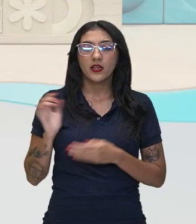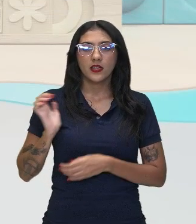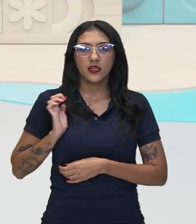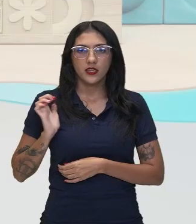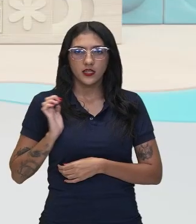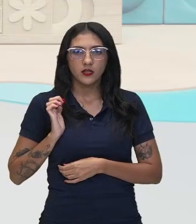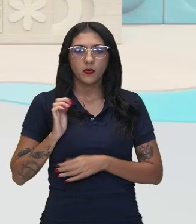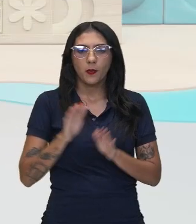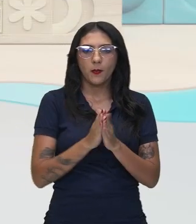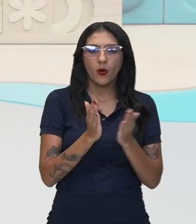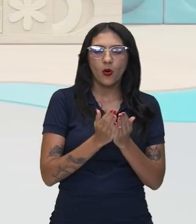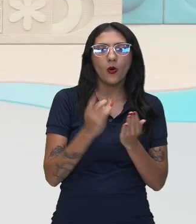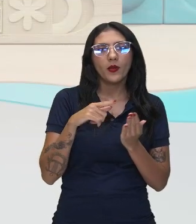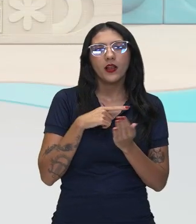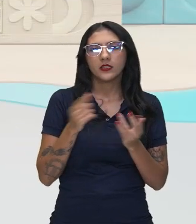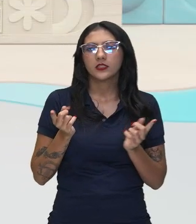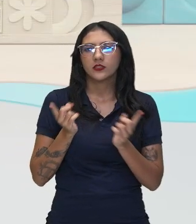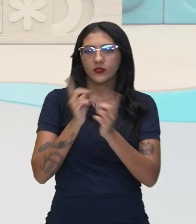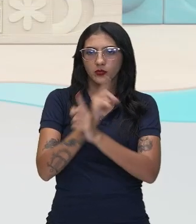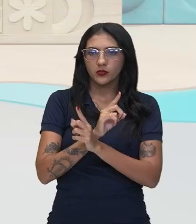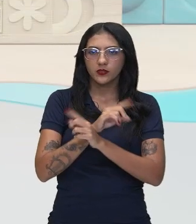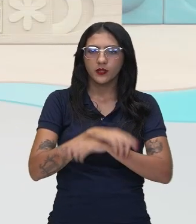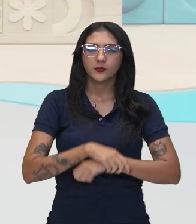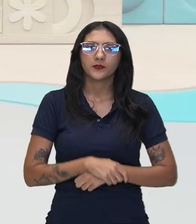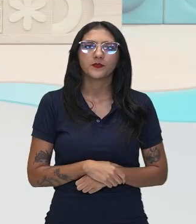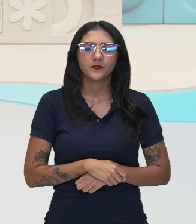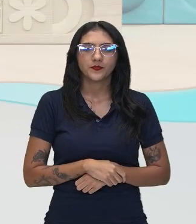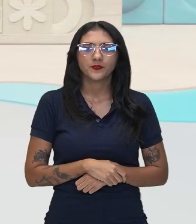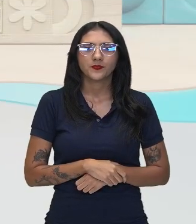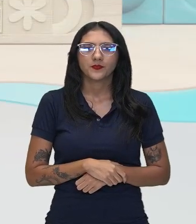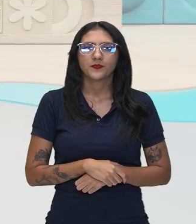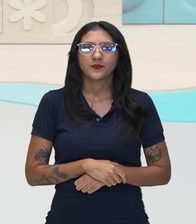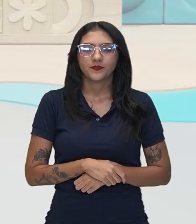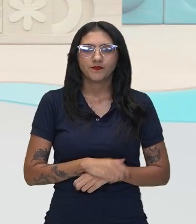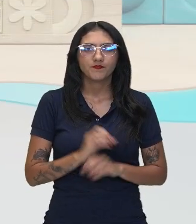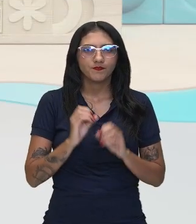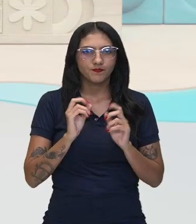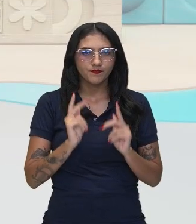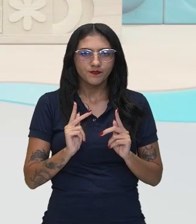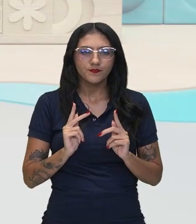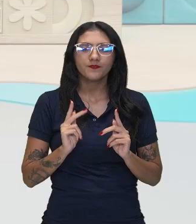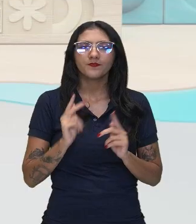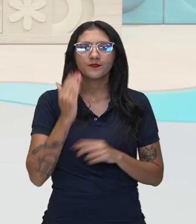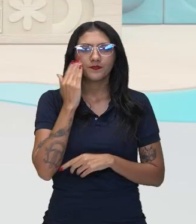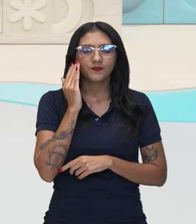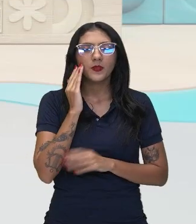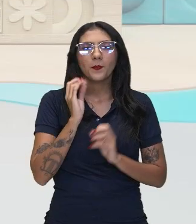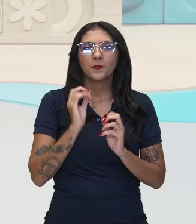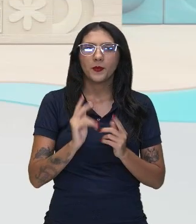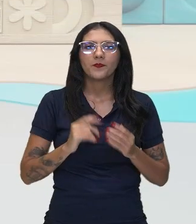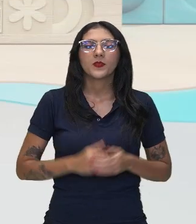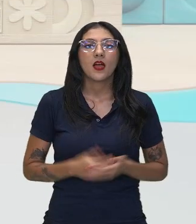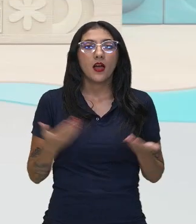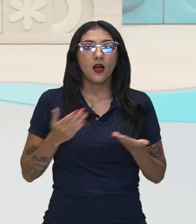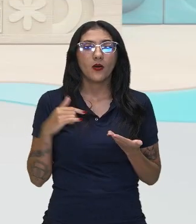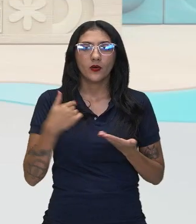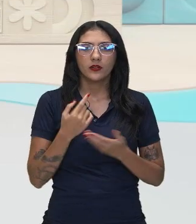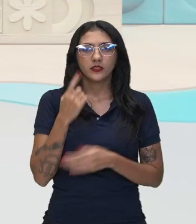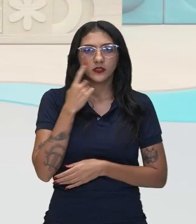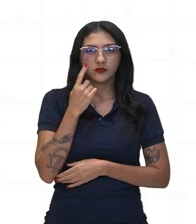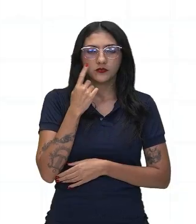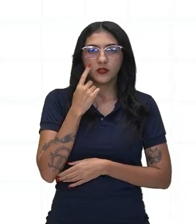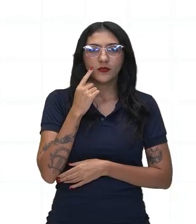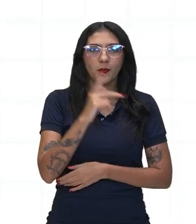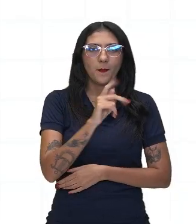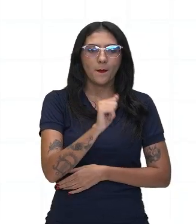e pobre são palavras antônimas e não sinônimas. Perfeito? Muito bem. Nós vamos ver agora, então, as